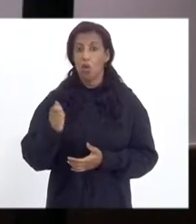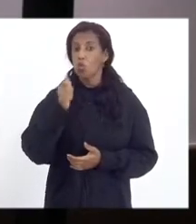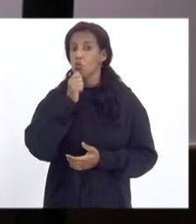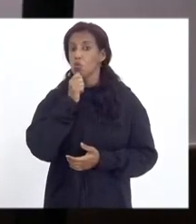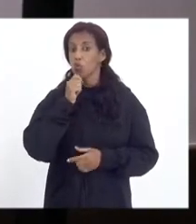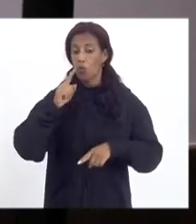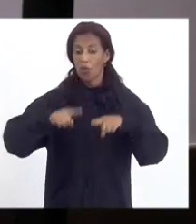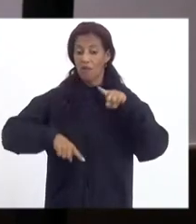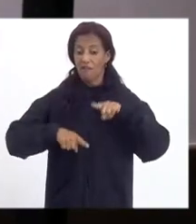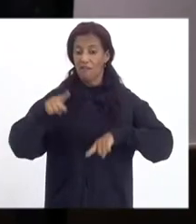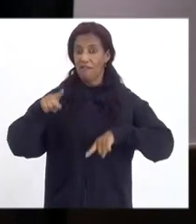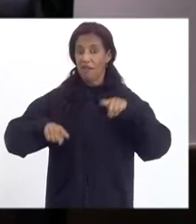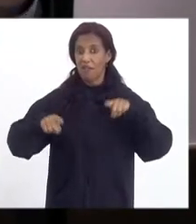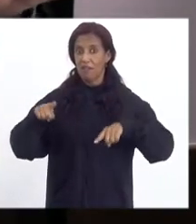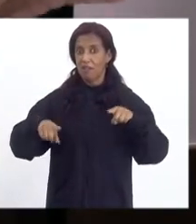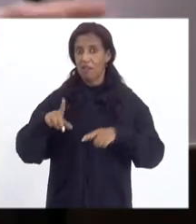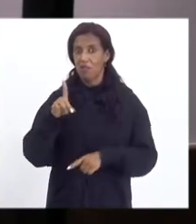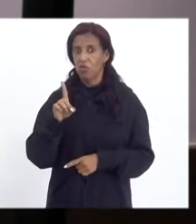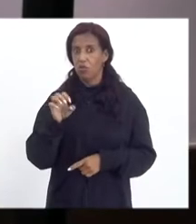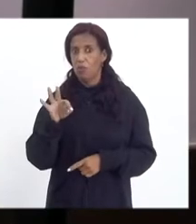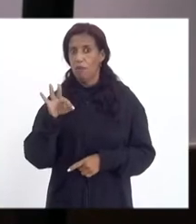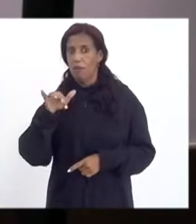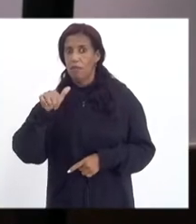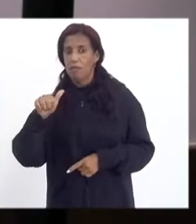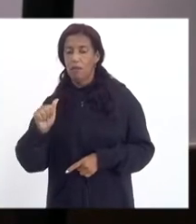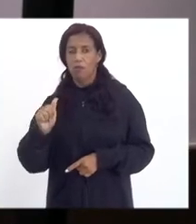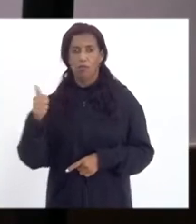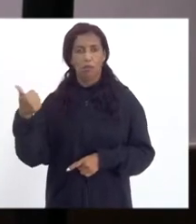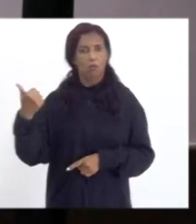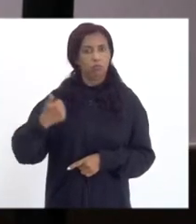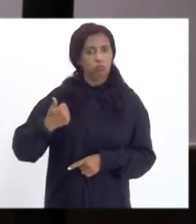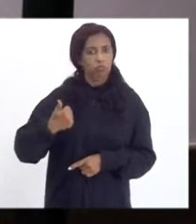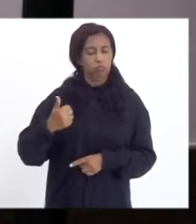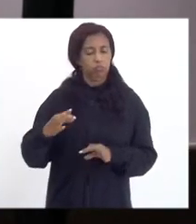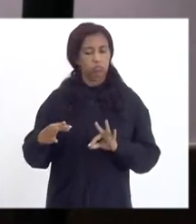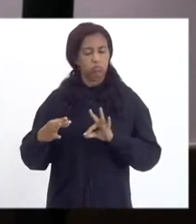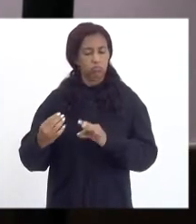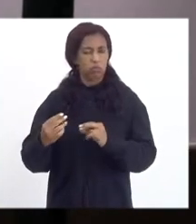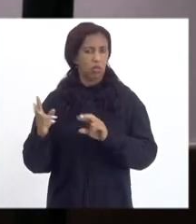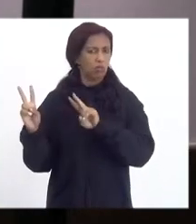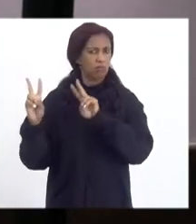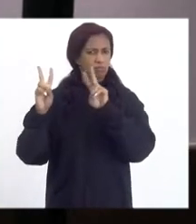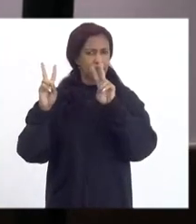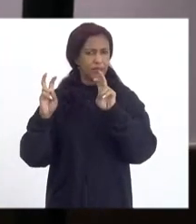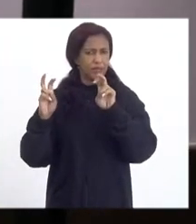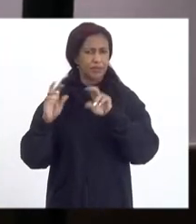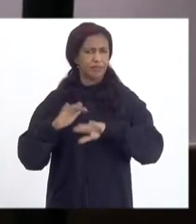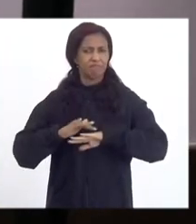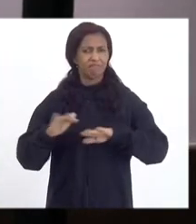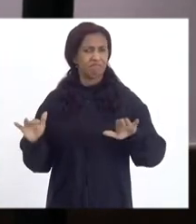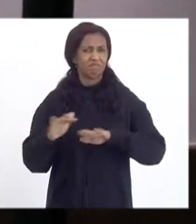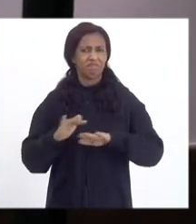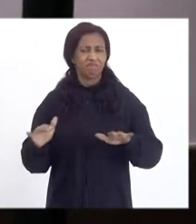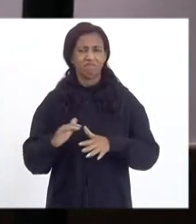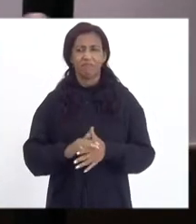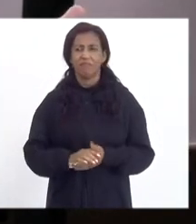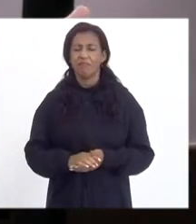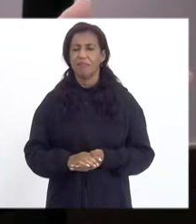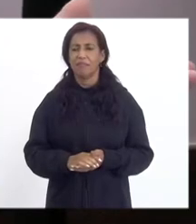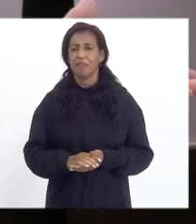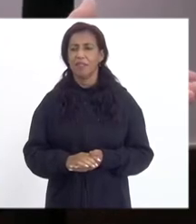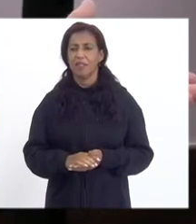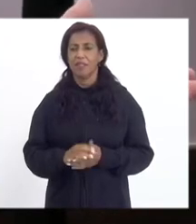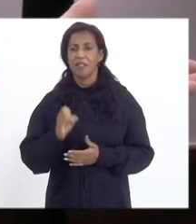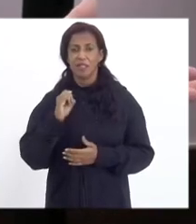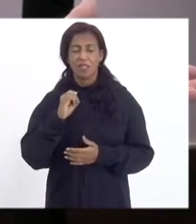variante Delta 1 disso tudo, não é um tema mais que seja relevante. Se vai